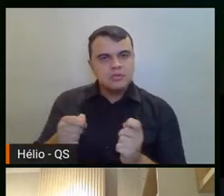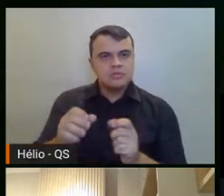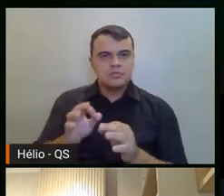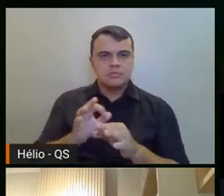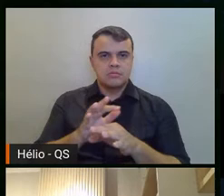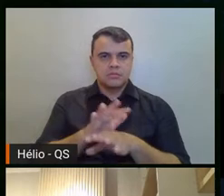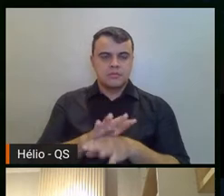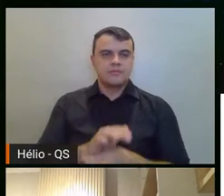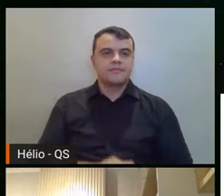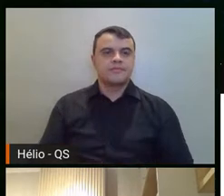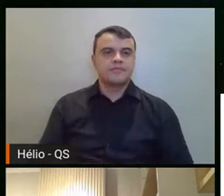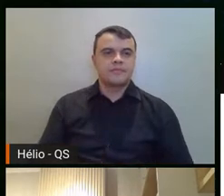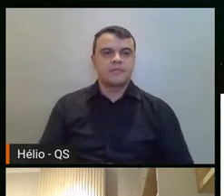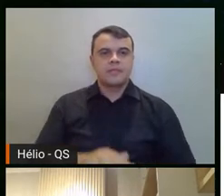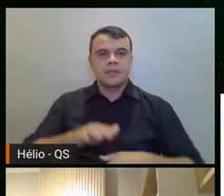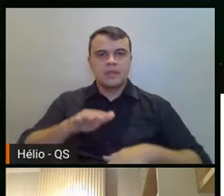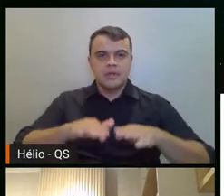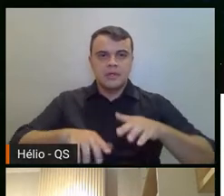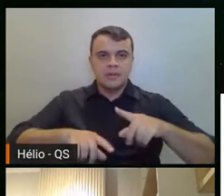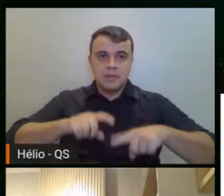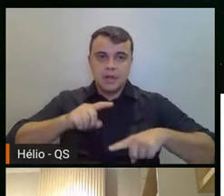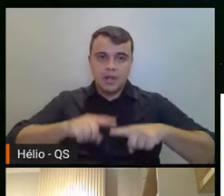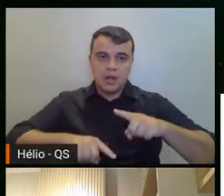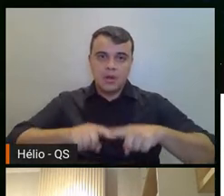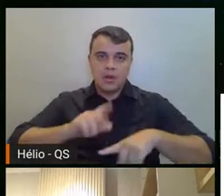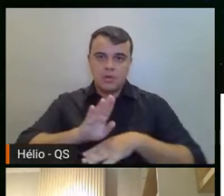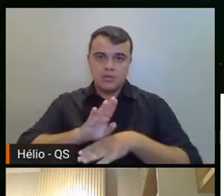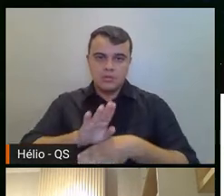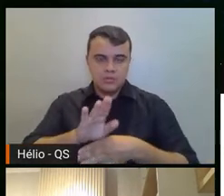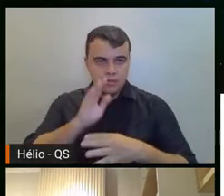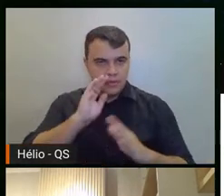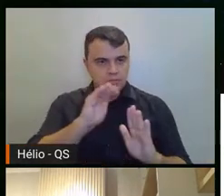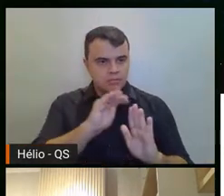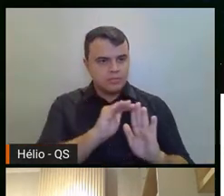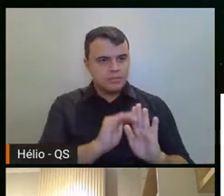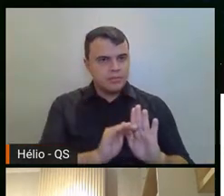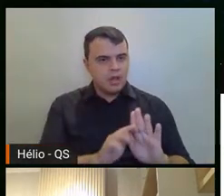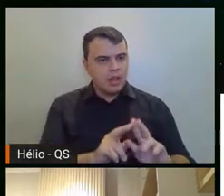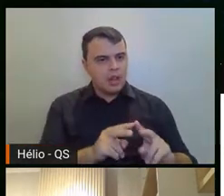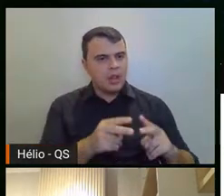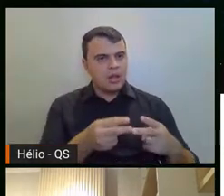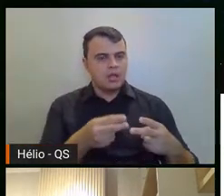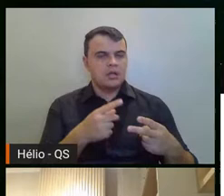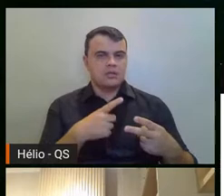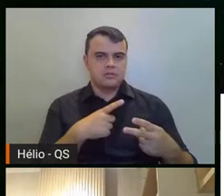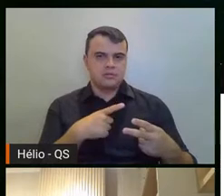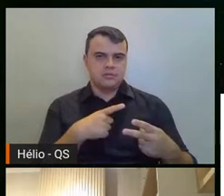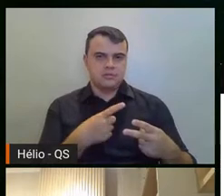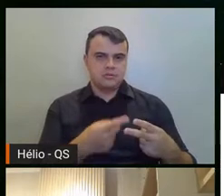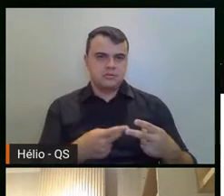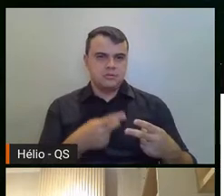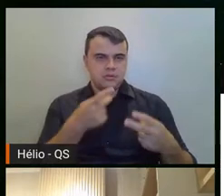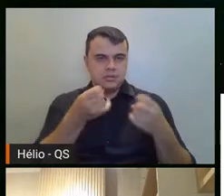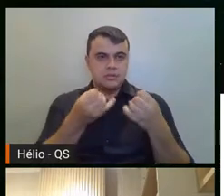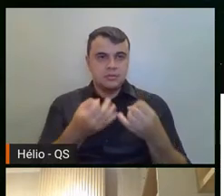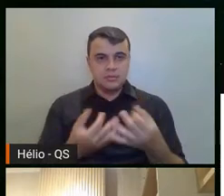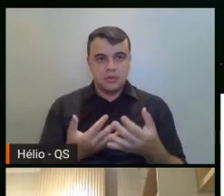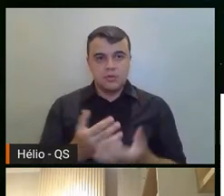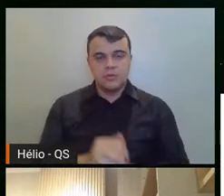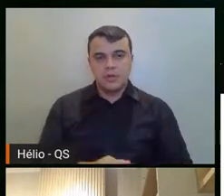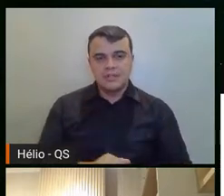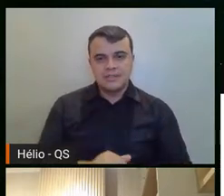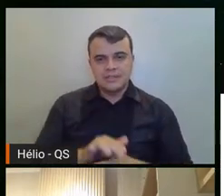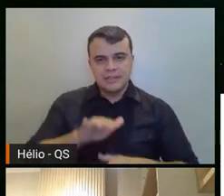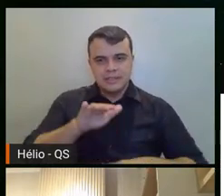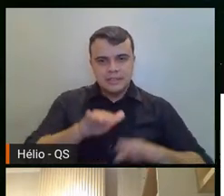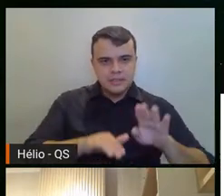e geralmente a gente tem materiais de apoio também ó vejam quantos links úteis né que aquele aquele esquema que o Felipão falou né que às vezes